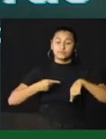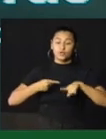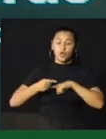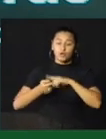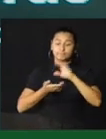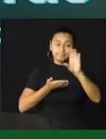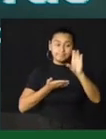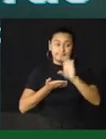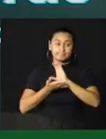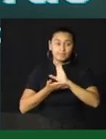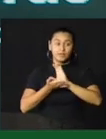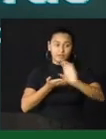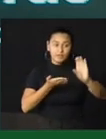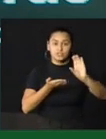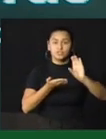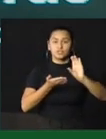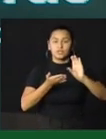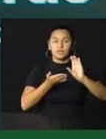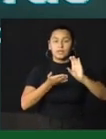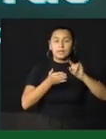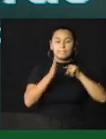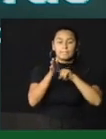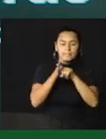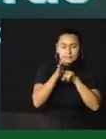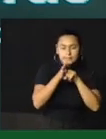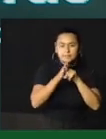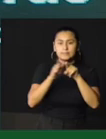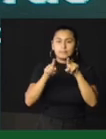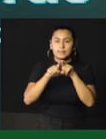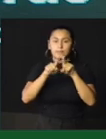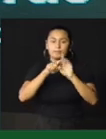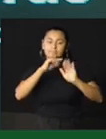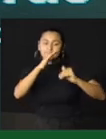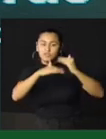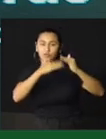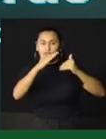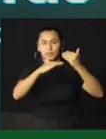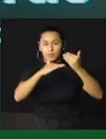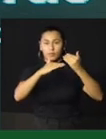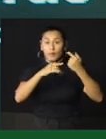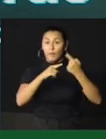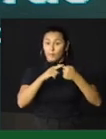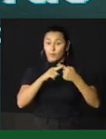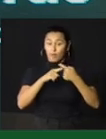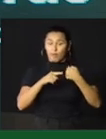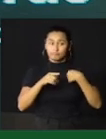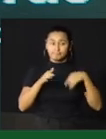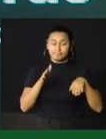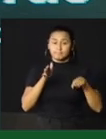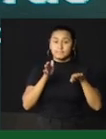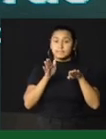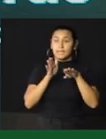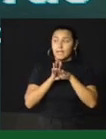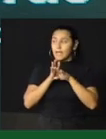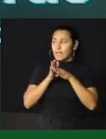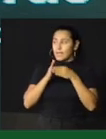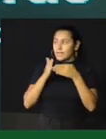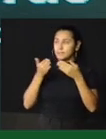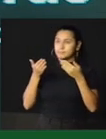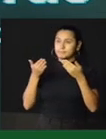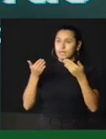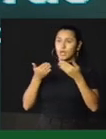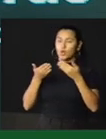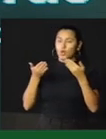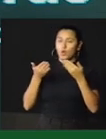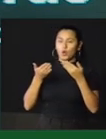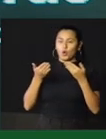investir fortemente em pesquisa em desenvolvimento porque eu acabei de chegar eh de